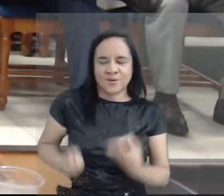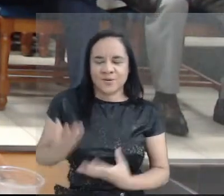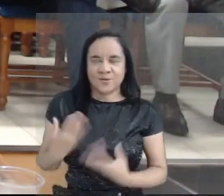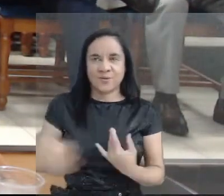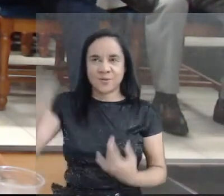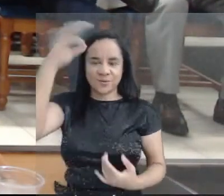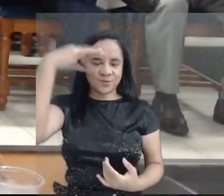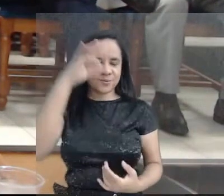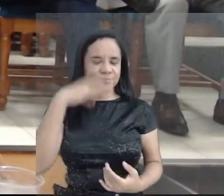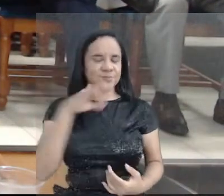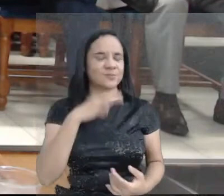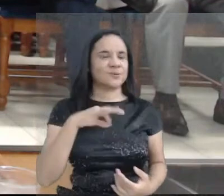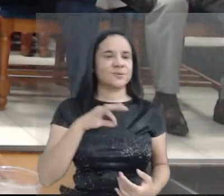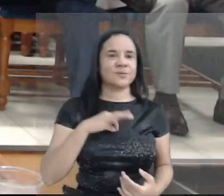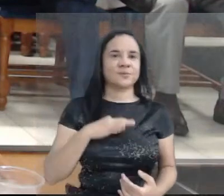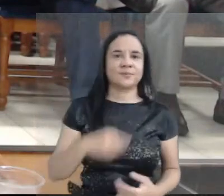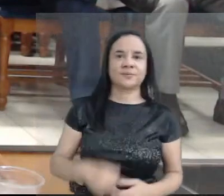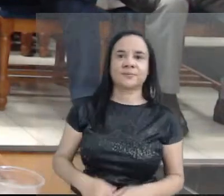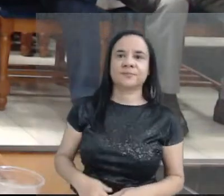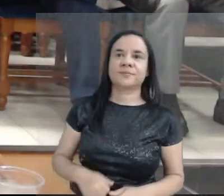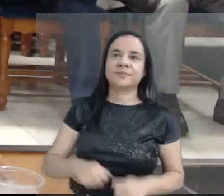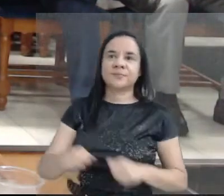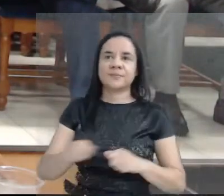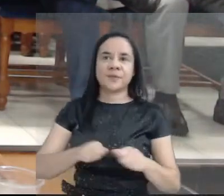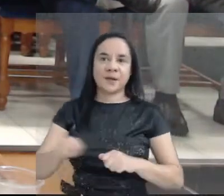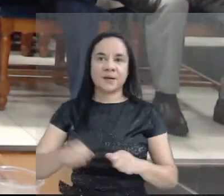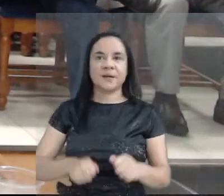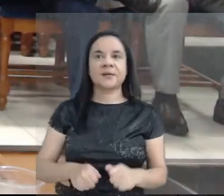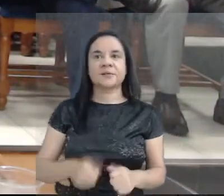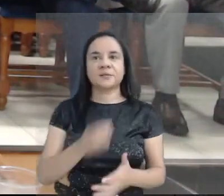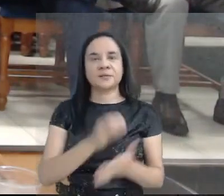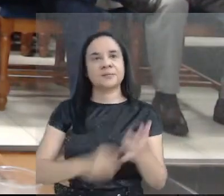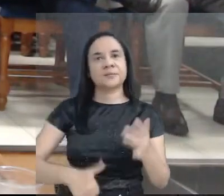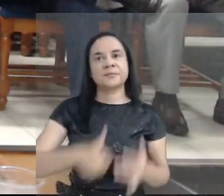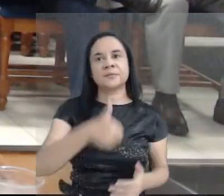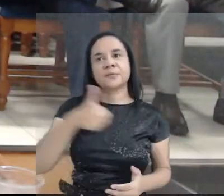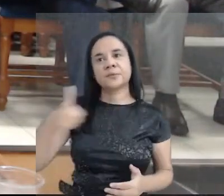Capítulo 11 de Atos, versículo 19.